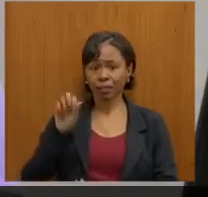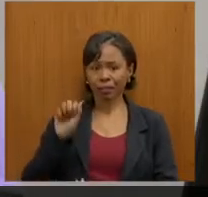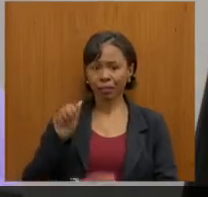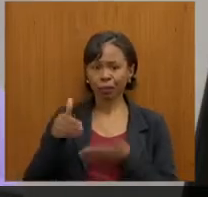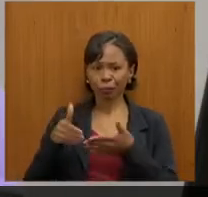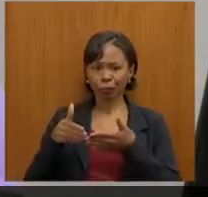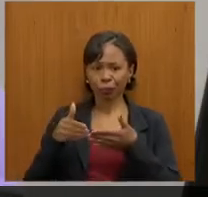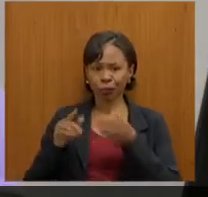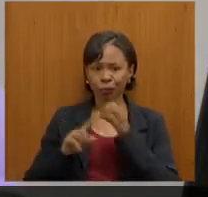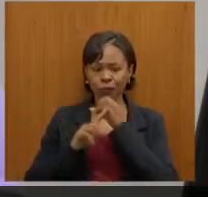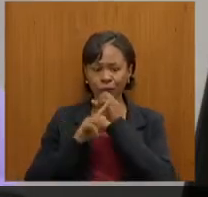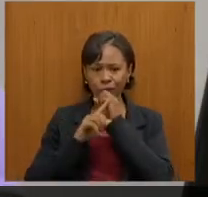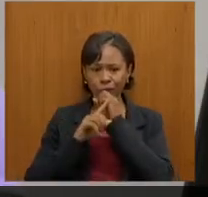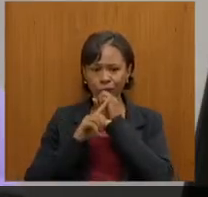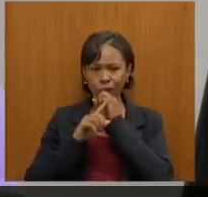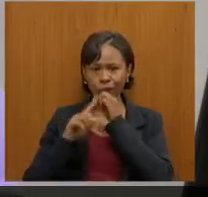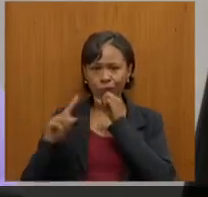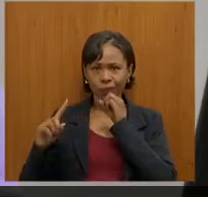microfone